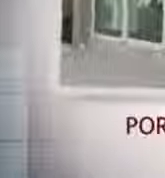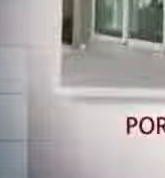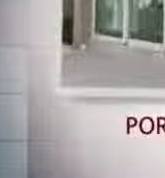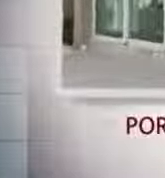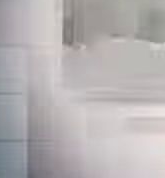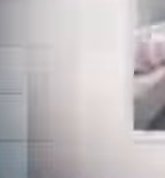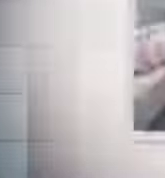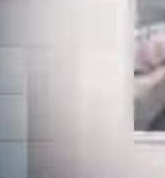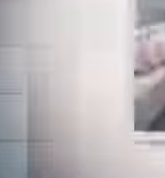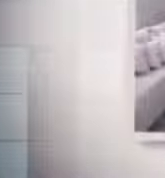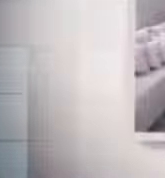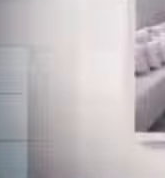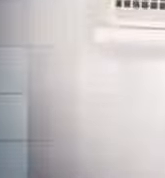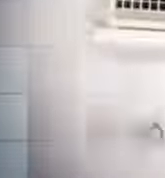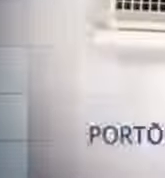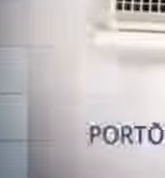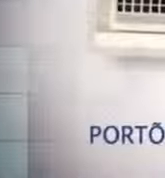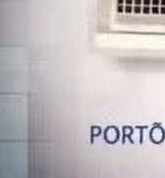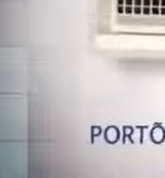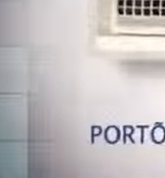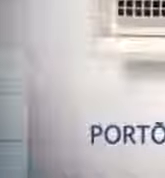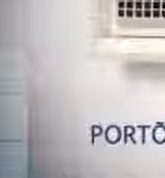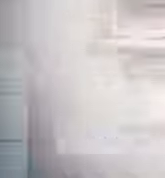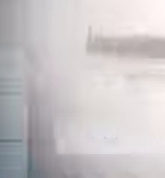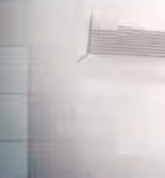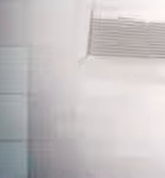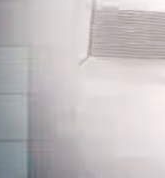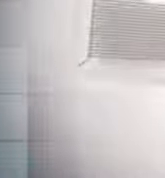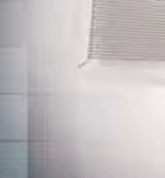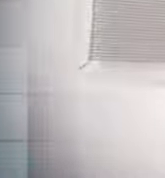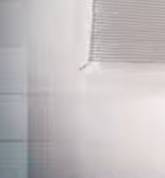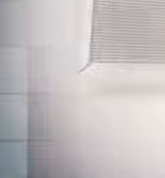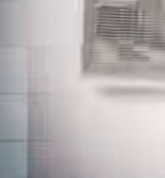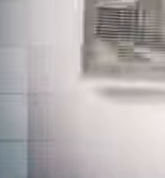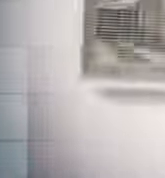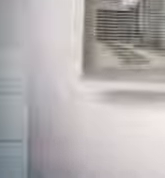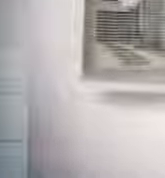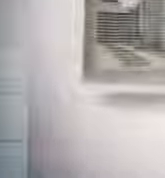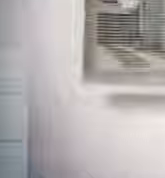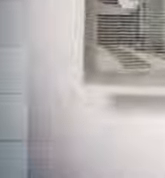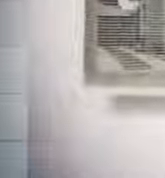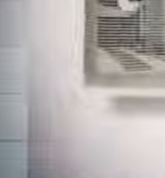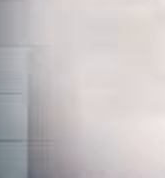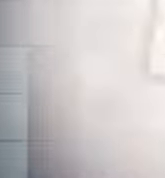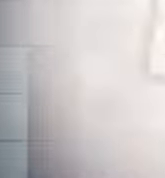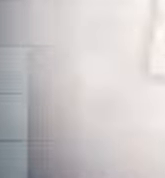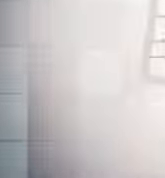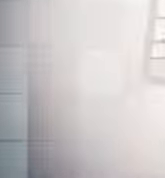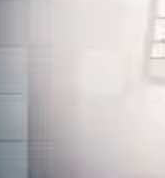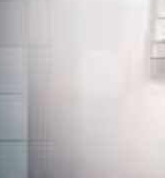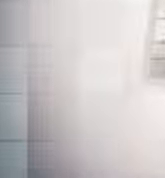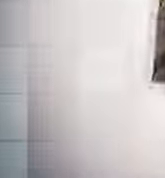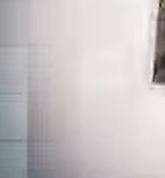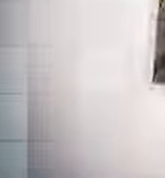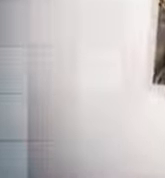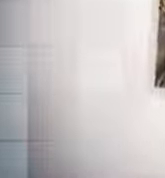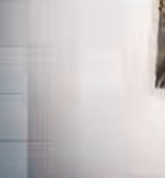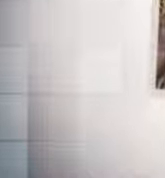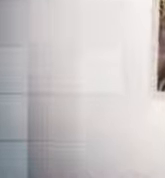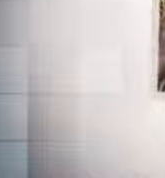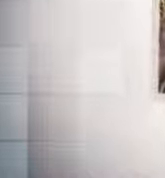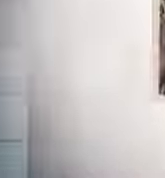portas, janelas, armarinhos, portões automáticos e diversos outros produtos com um design moderno que